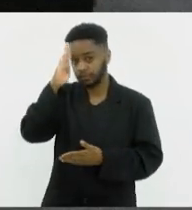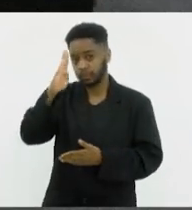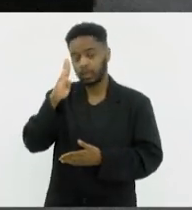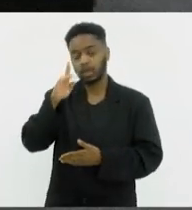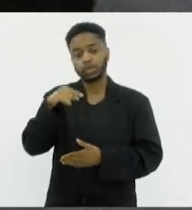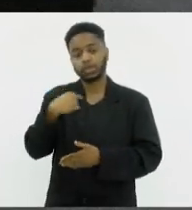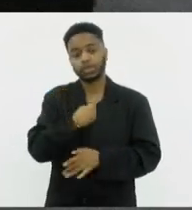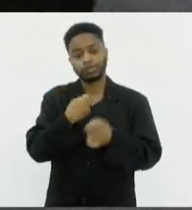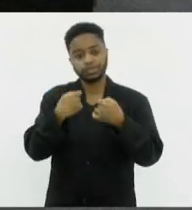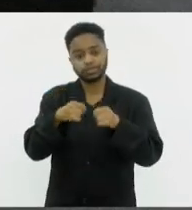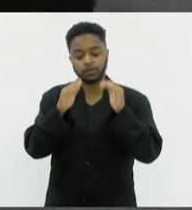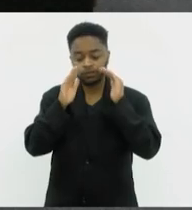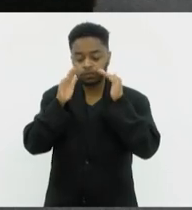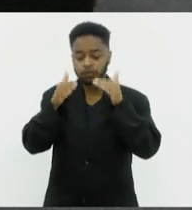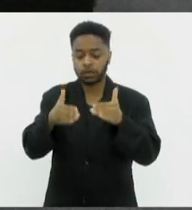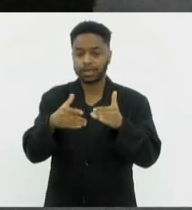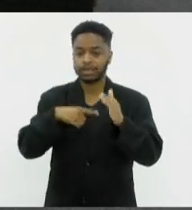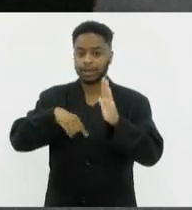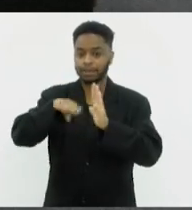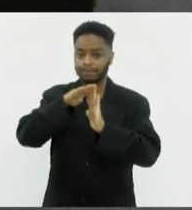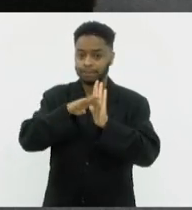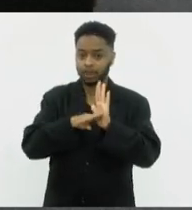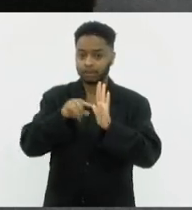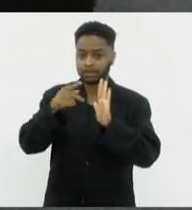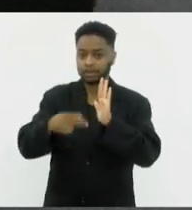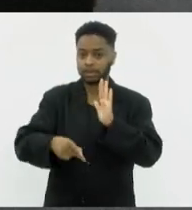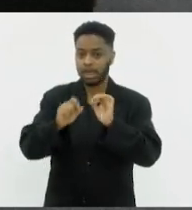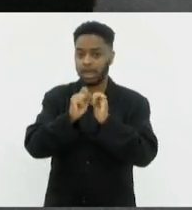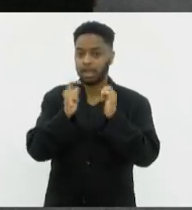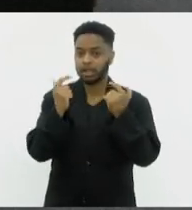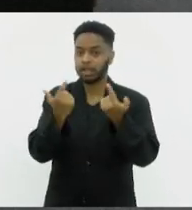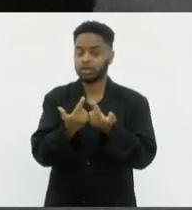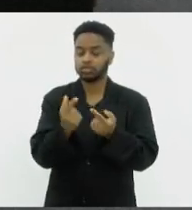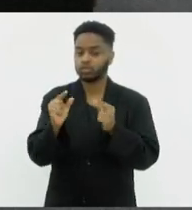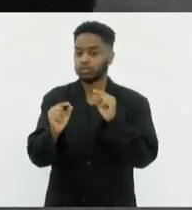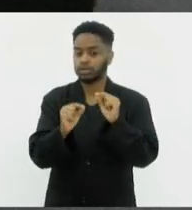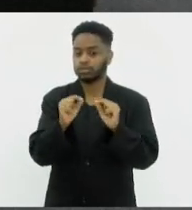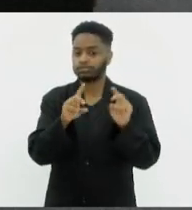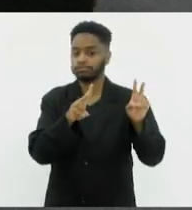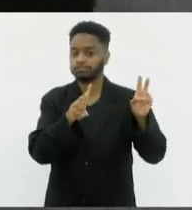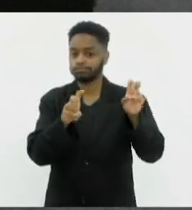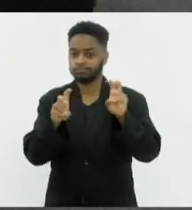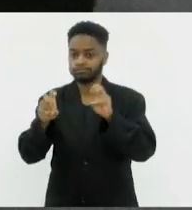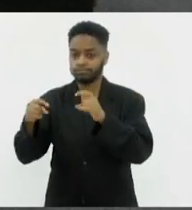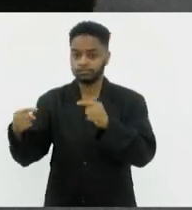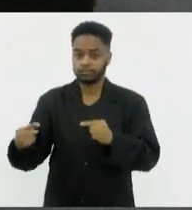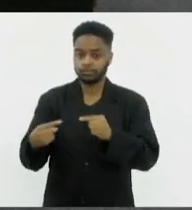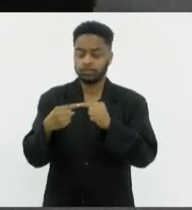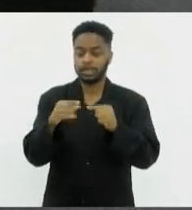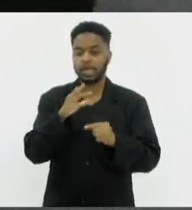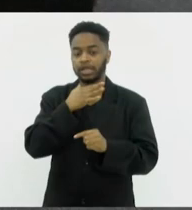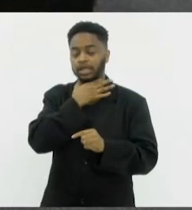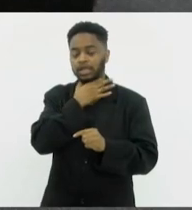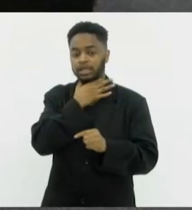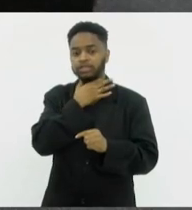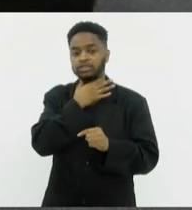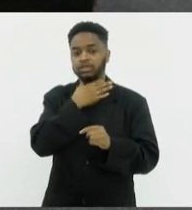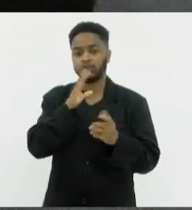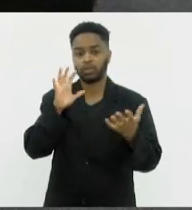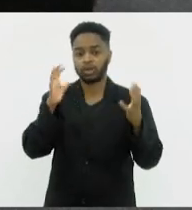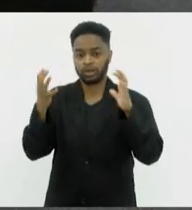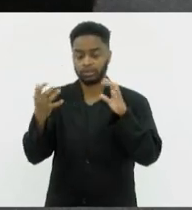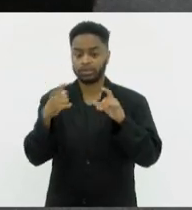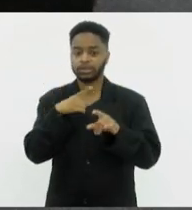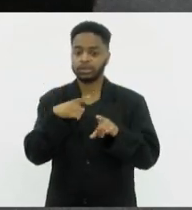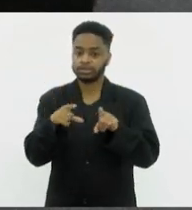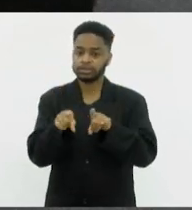senhor presidente, na pauta da Assembleia Legislativa, pautas que tenham a ver com a crise climática. E eu tenho certeza que o